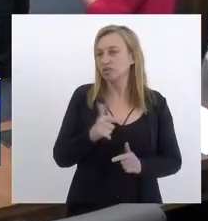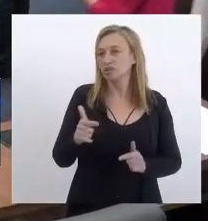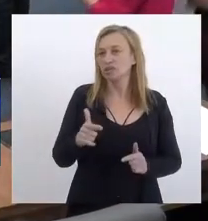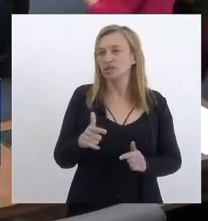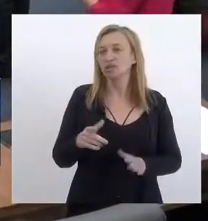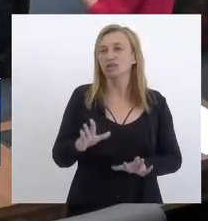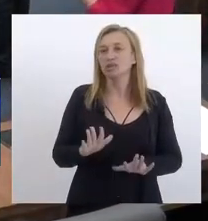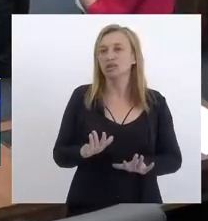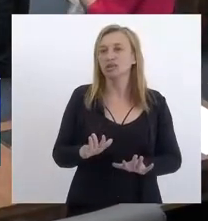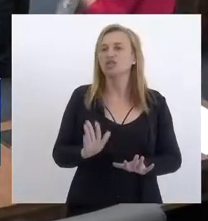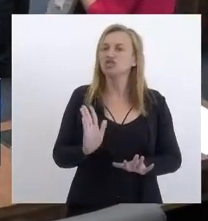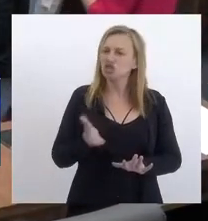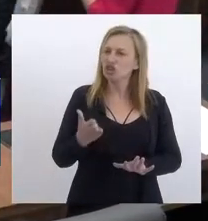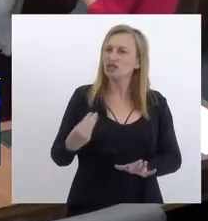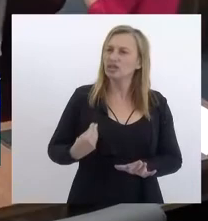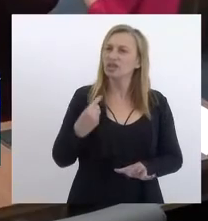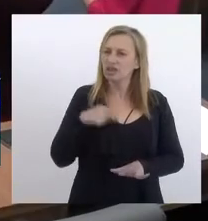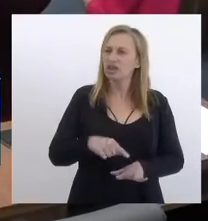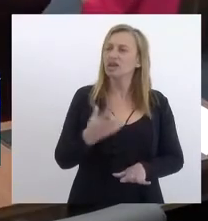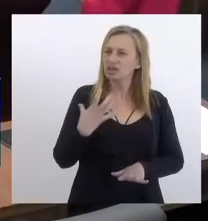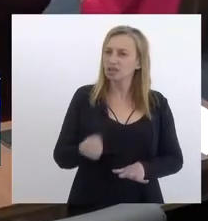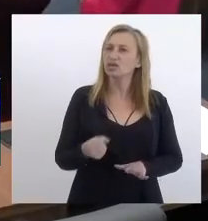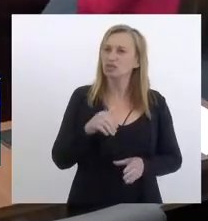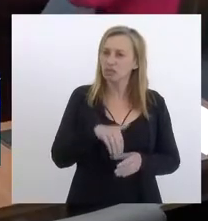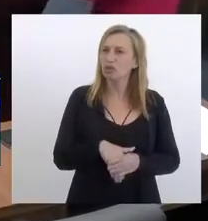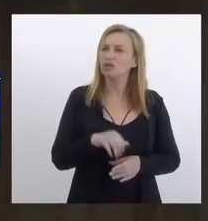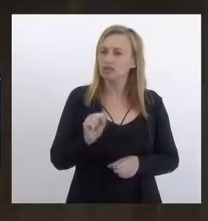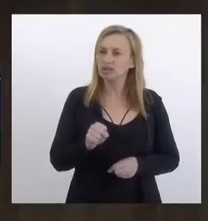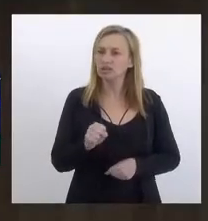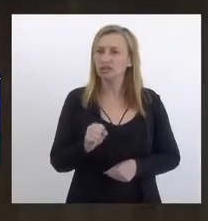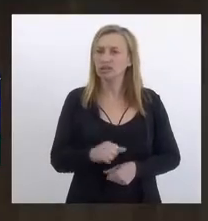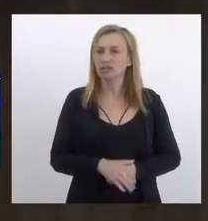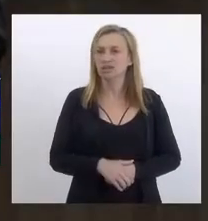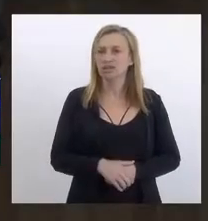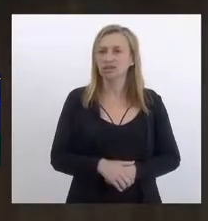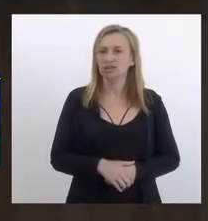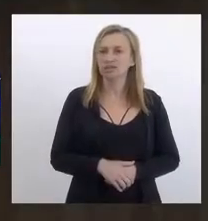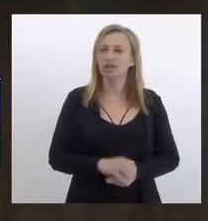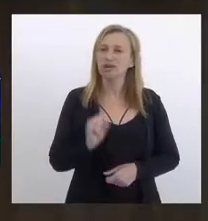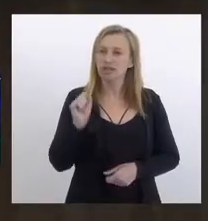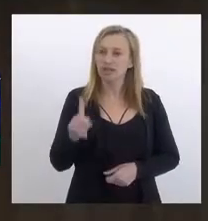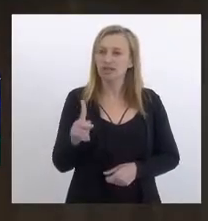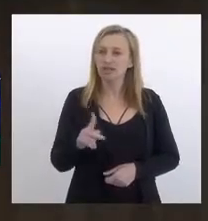Noel. Eu já estive aqui e dei voto favorável. Eu sei. Ok.